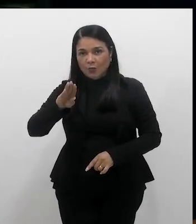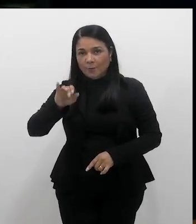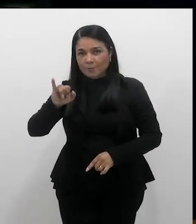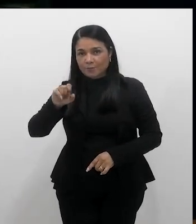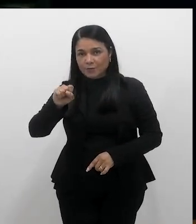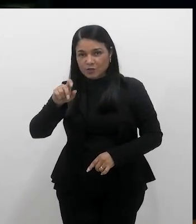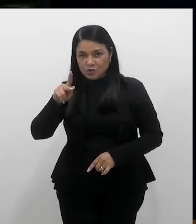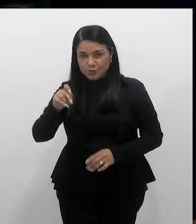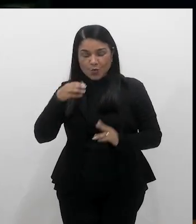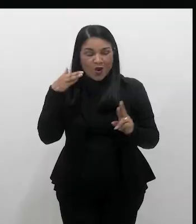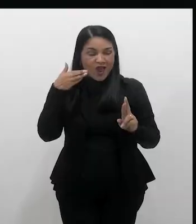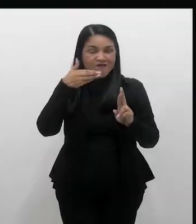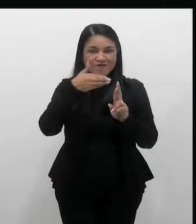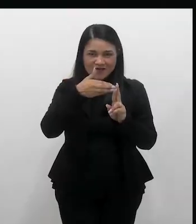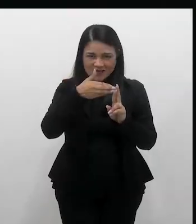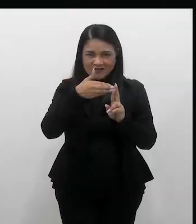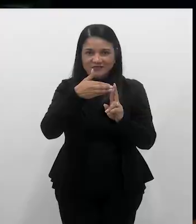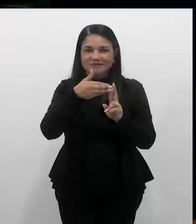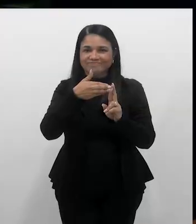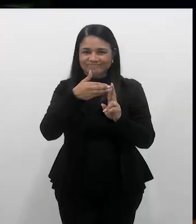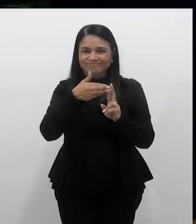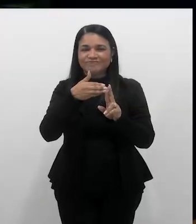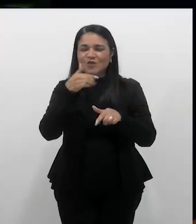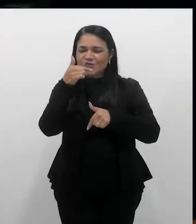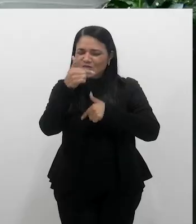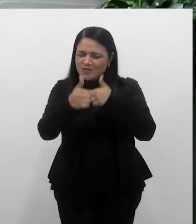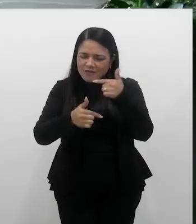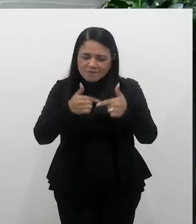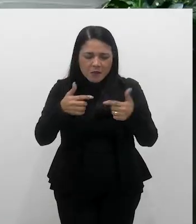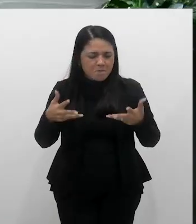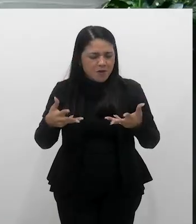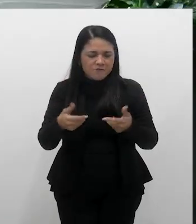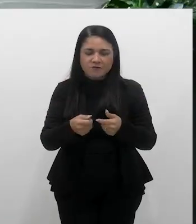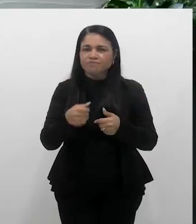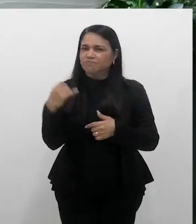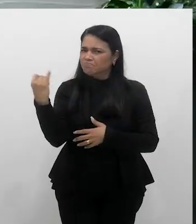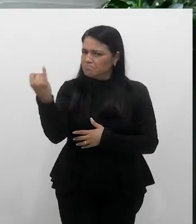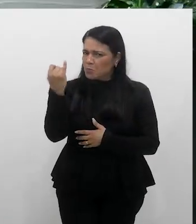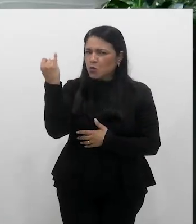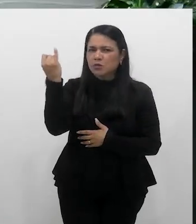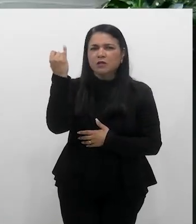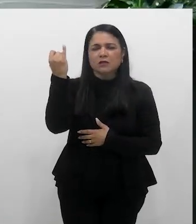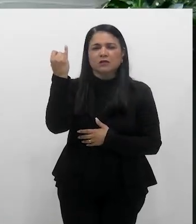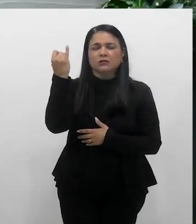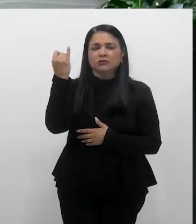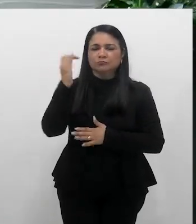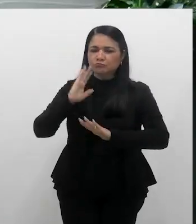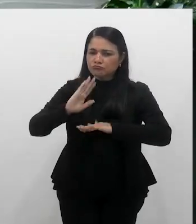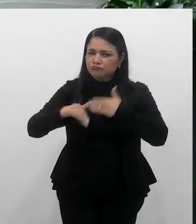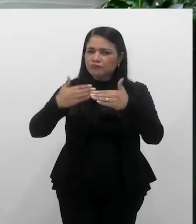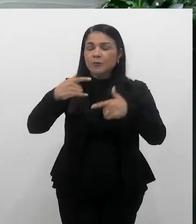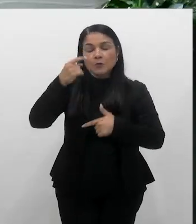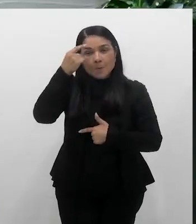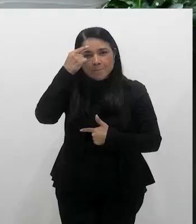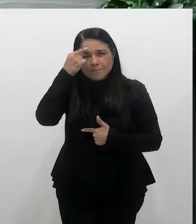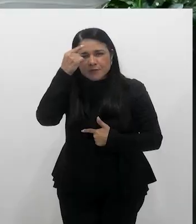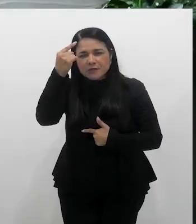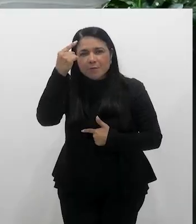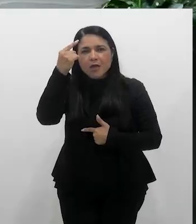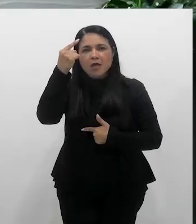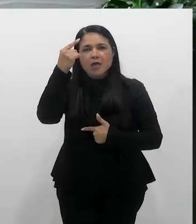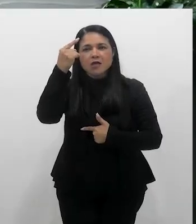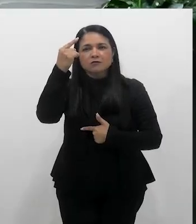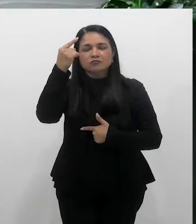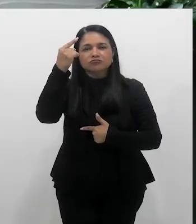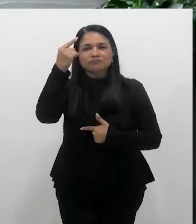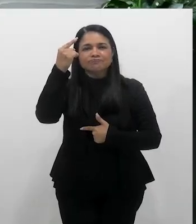gente reverencia, né, o trabalho dele. Né? Que ele foi um cara muito importante, né, para o desenvolvimento do pensamento, né,